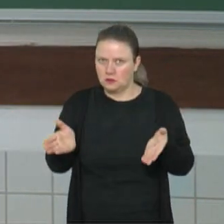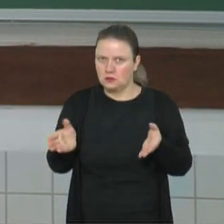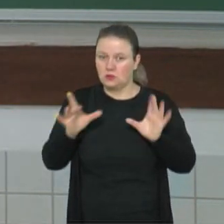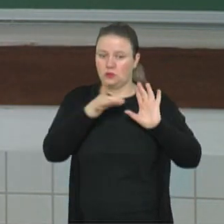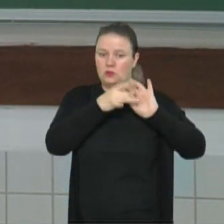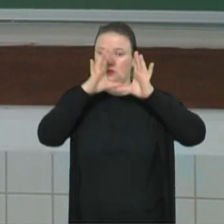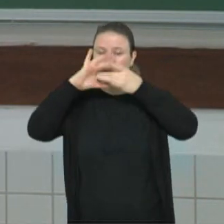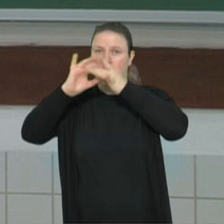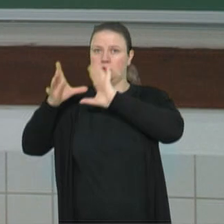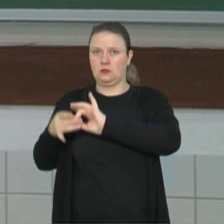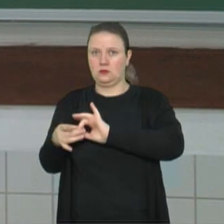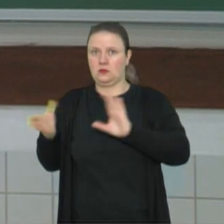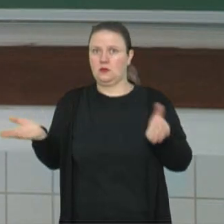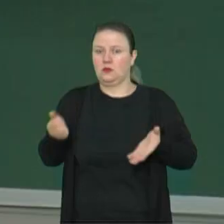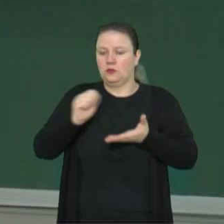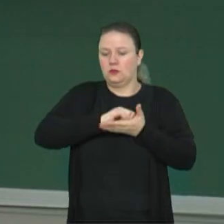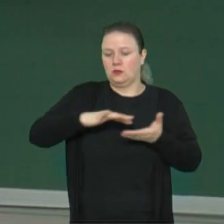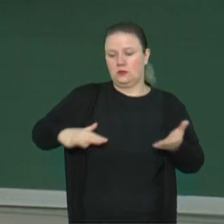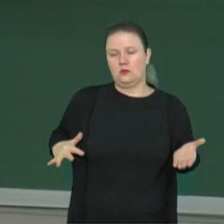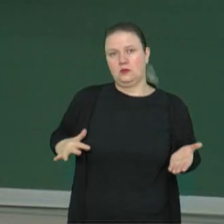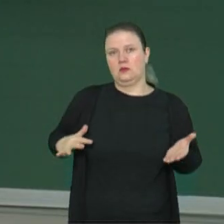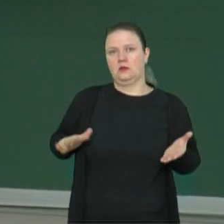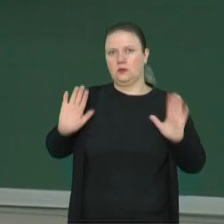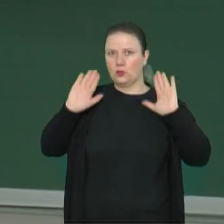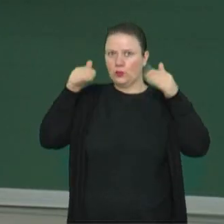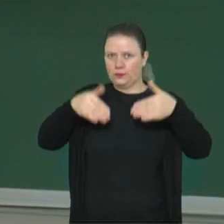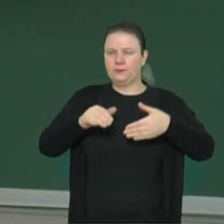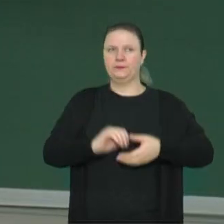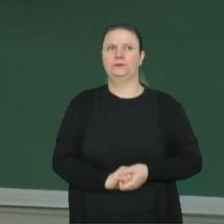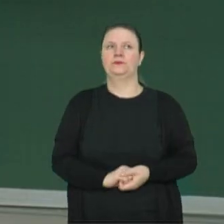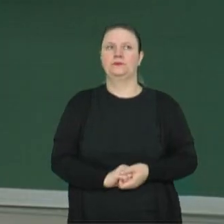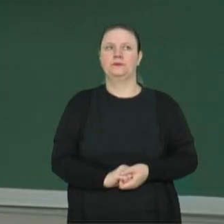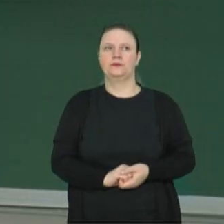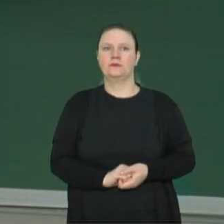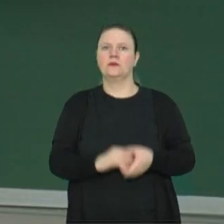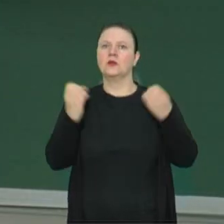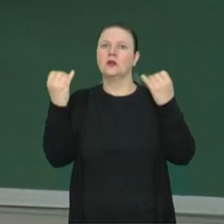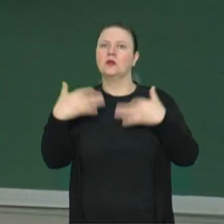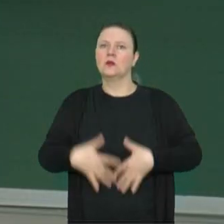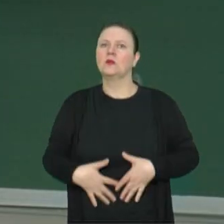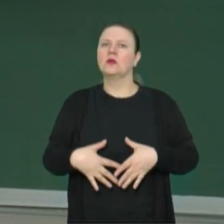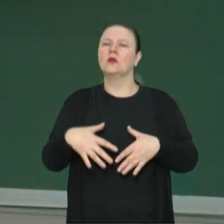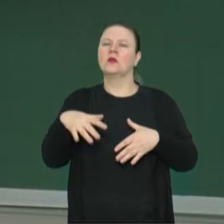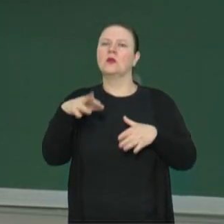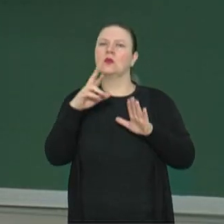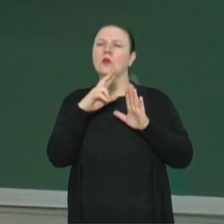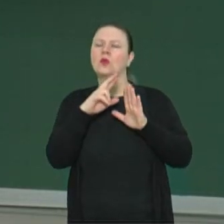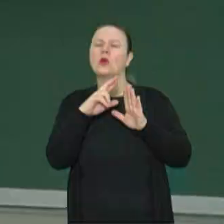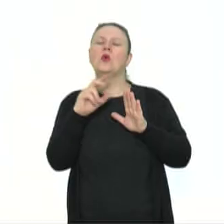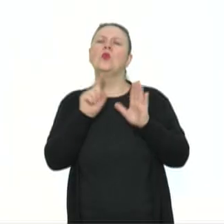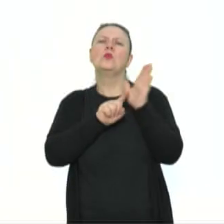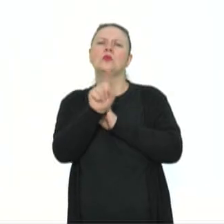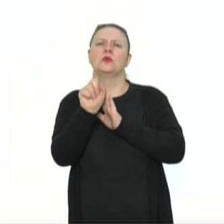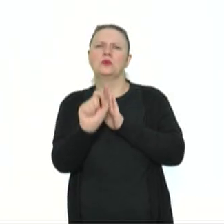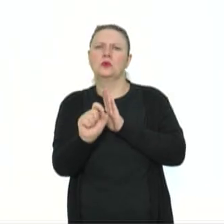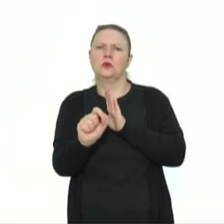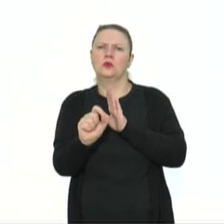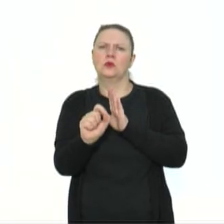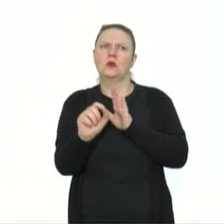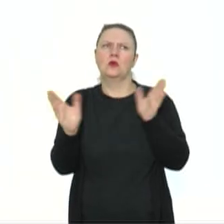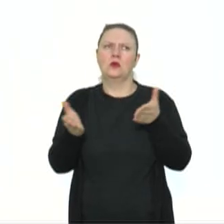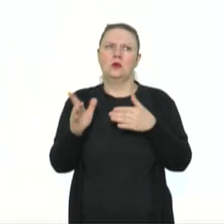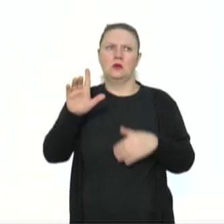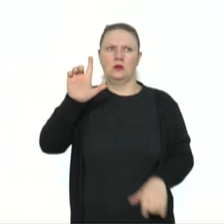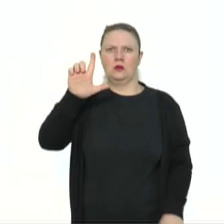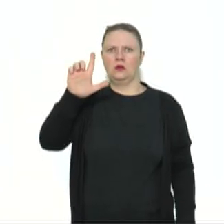Olimpíadas. Temos a nossa atividade que diz respeito a isso. Então, atividade descritiva, faz anotações lá, fala o quê? Na disciplina LED